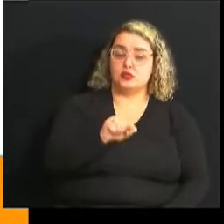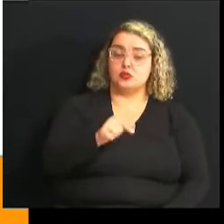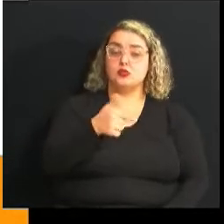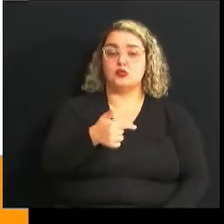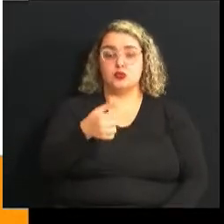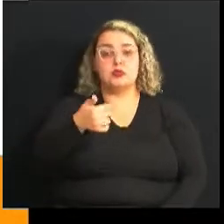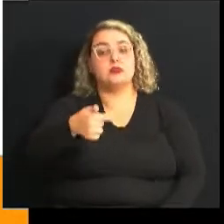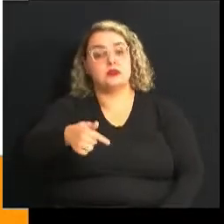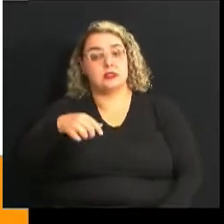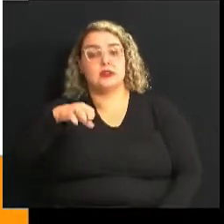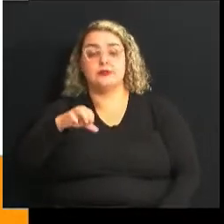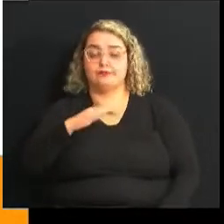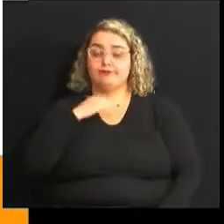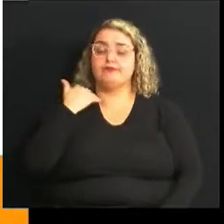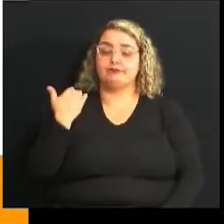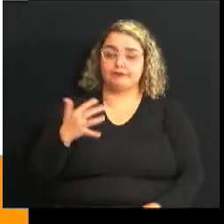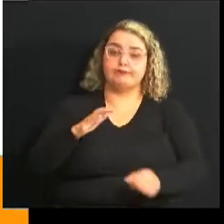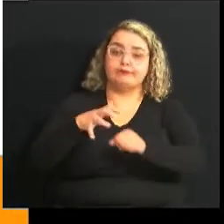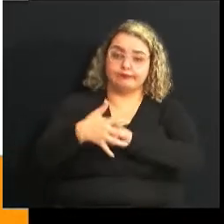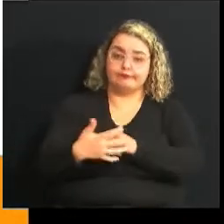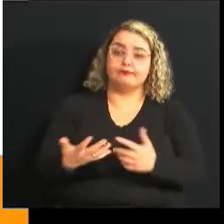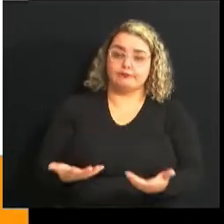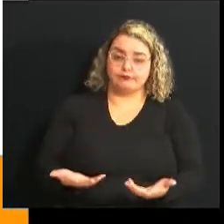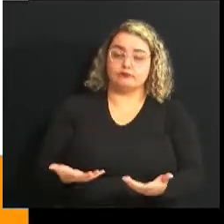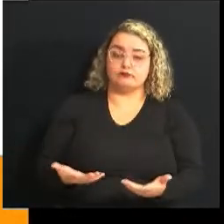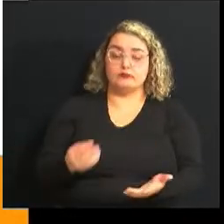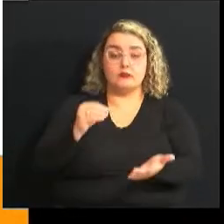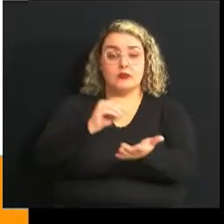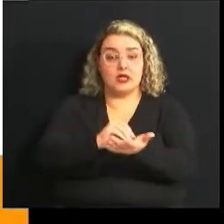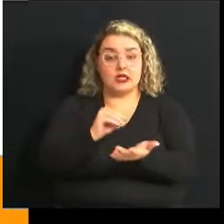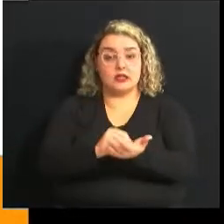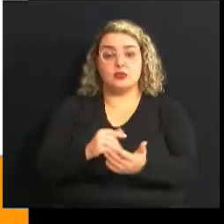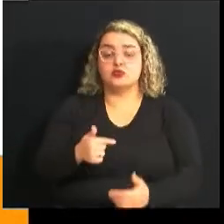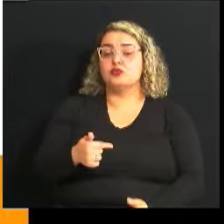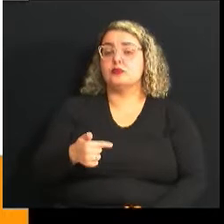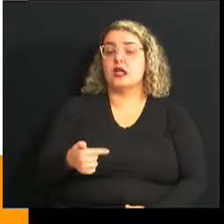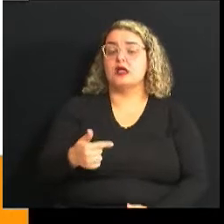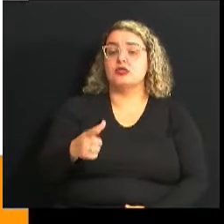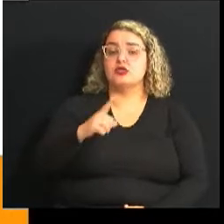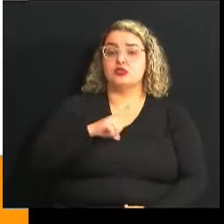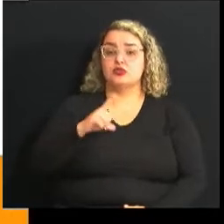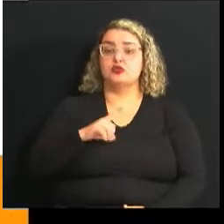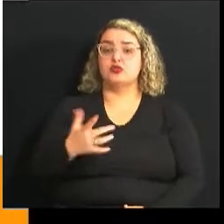5.279 mortes devido à Covid, e na última semana nós tínhamos